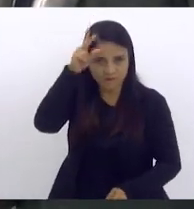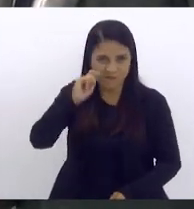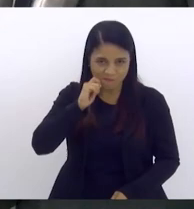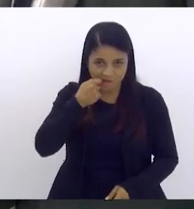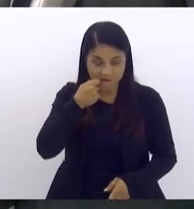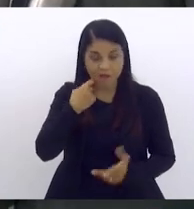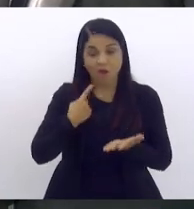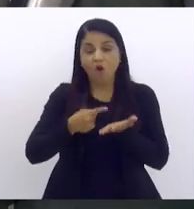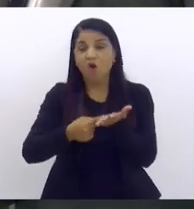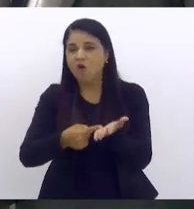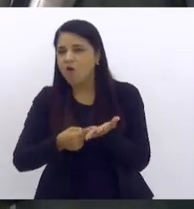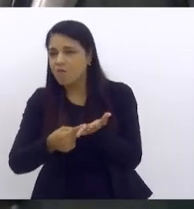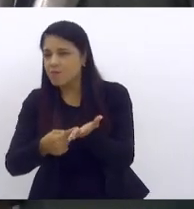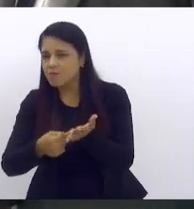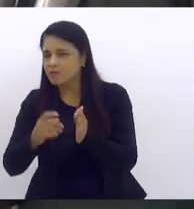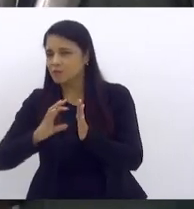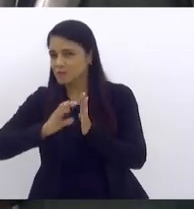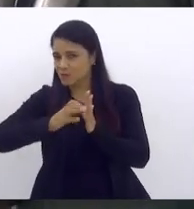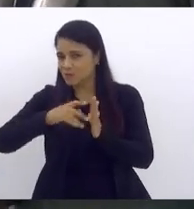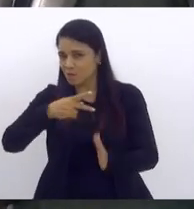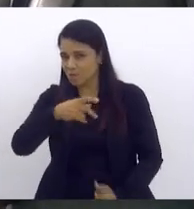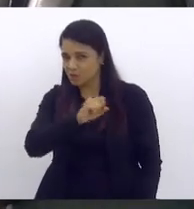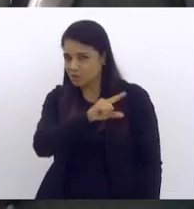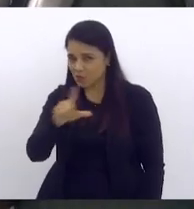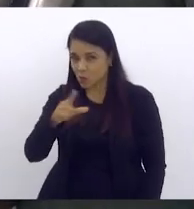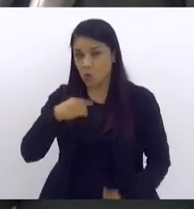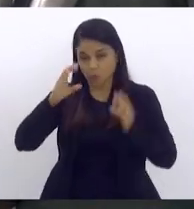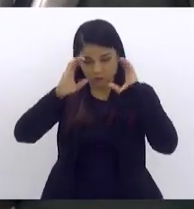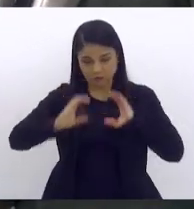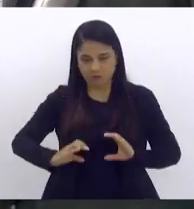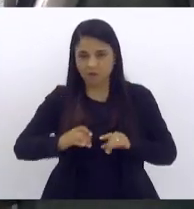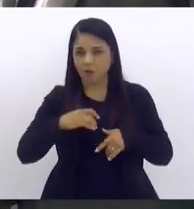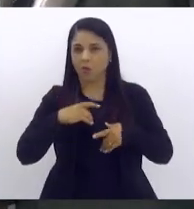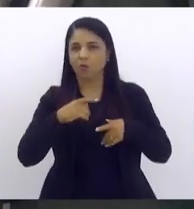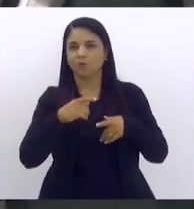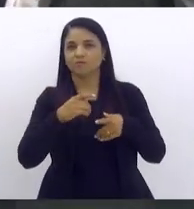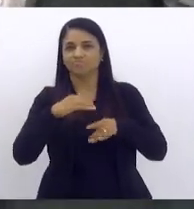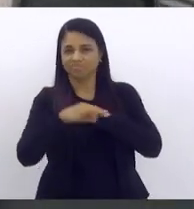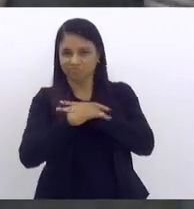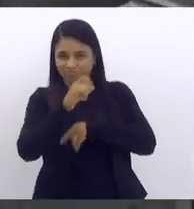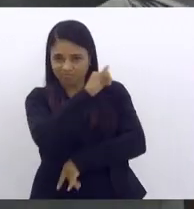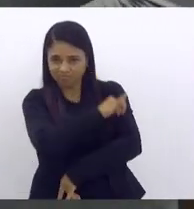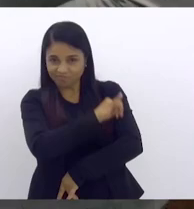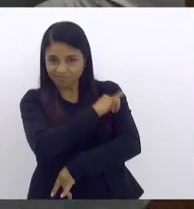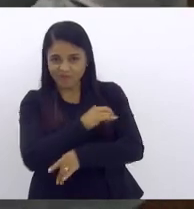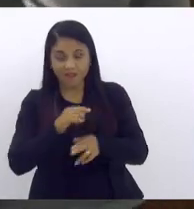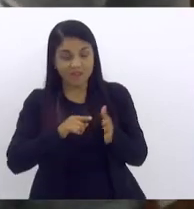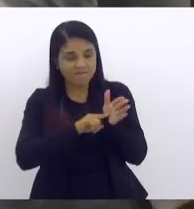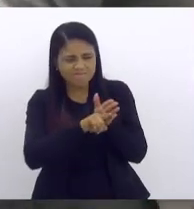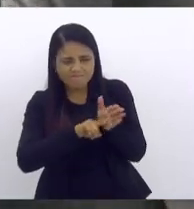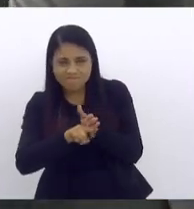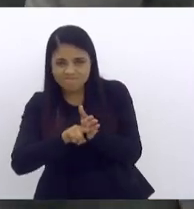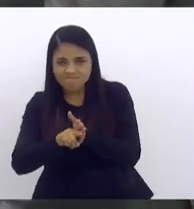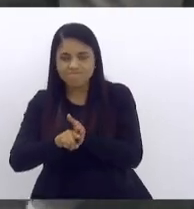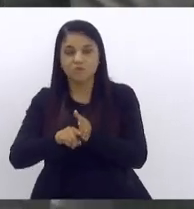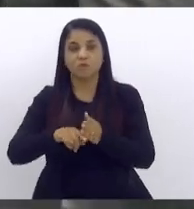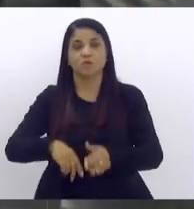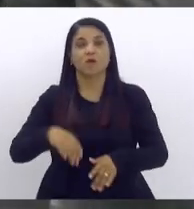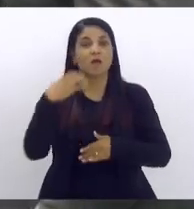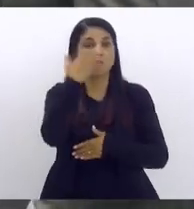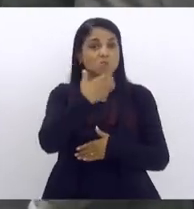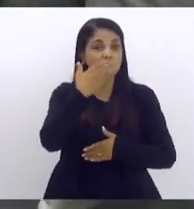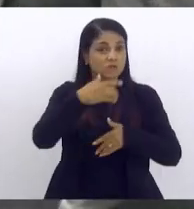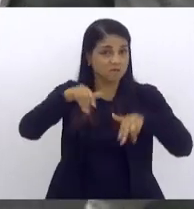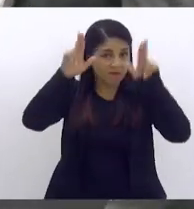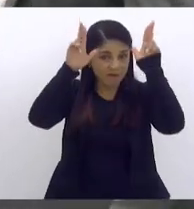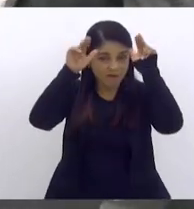ver o compromisso do PSOL com o cidadão do Rio de Janeiro e que possa ser investigado, não só o cavalo taradão, mas tudo